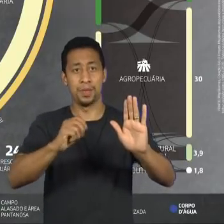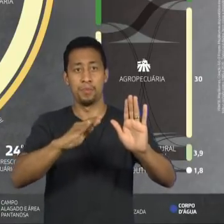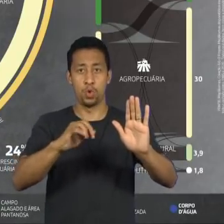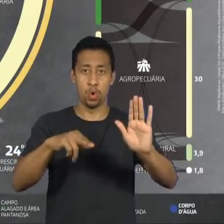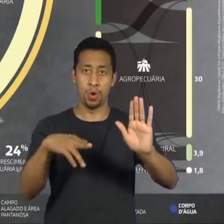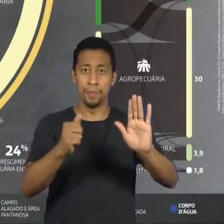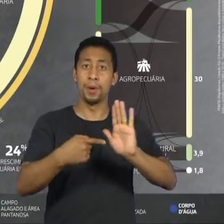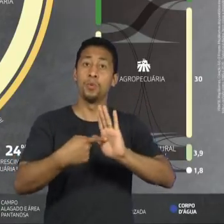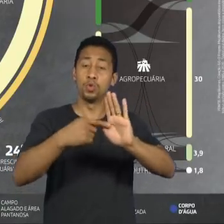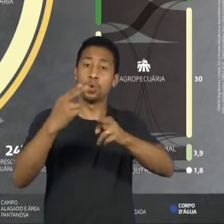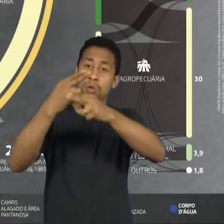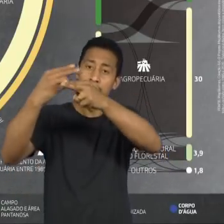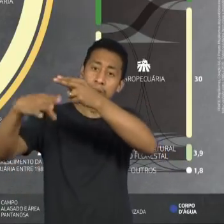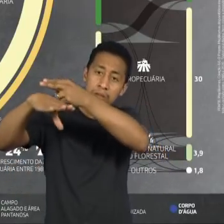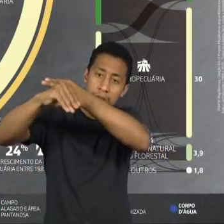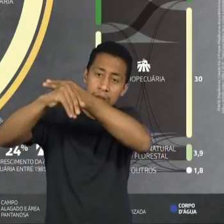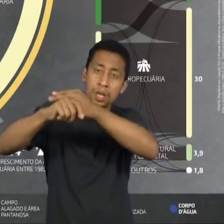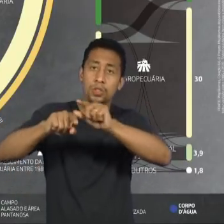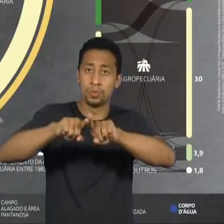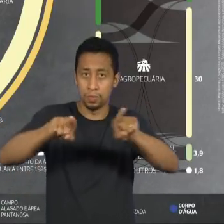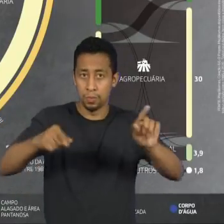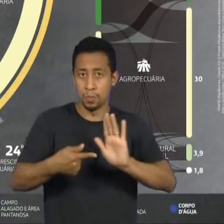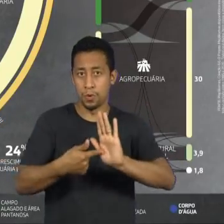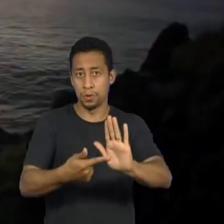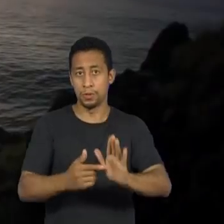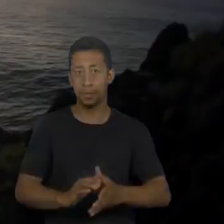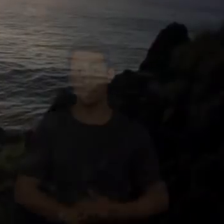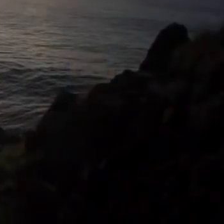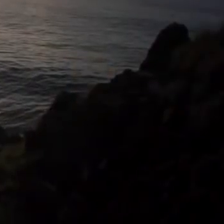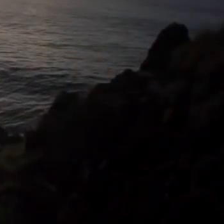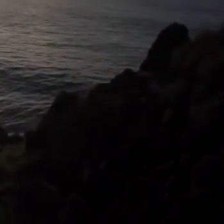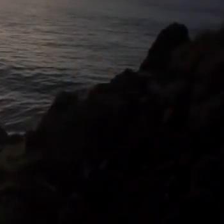em imagens de satélites.